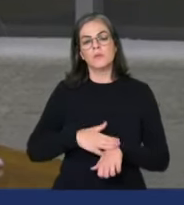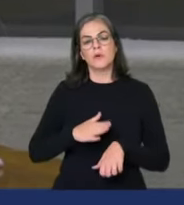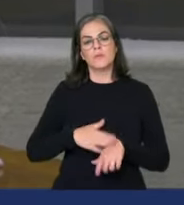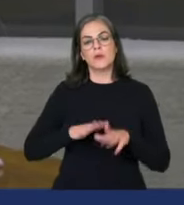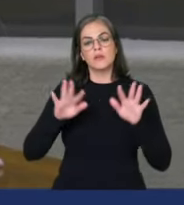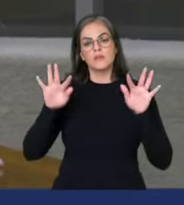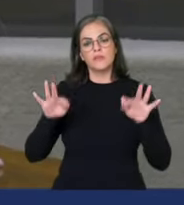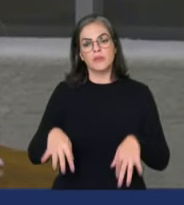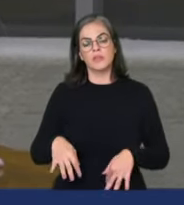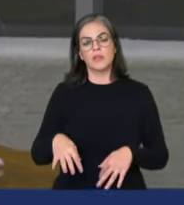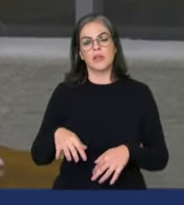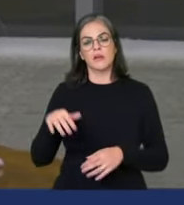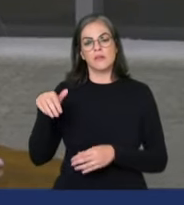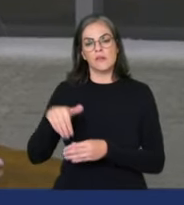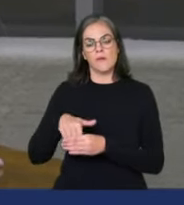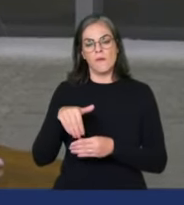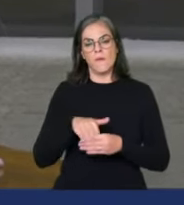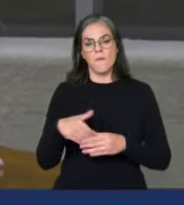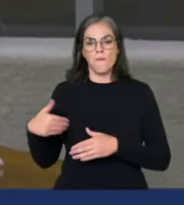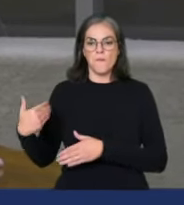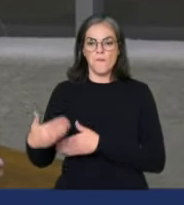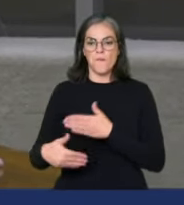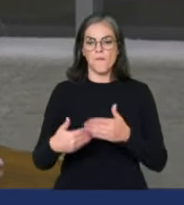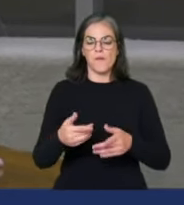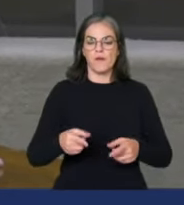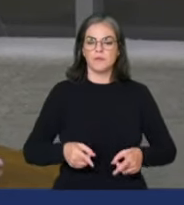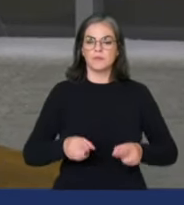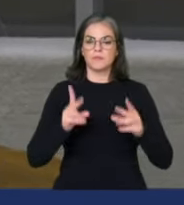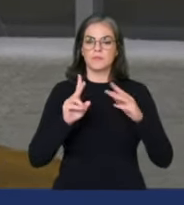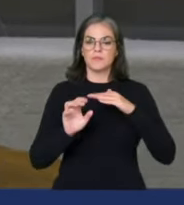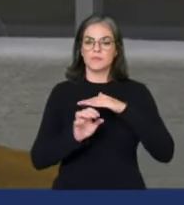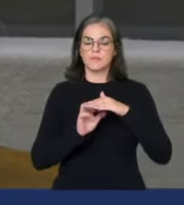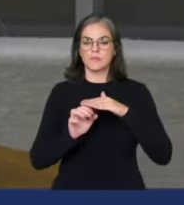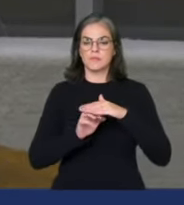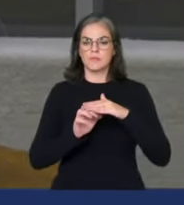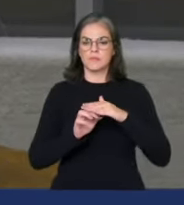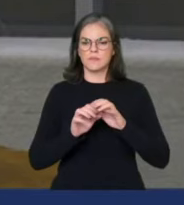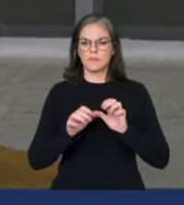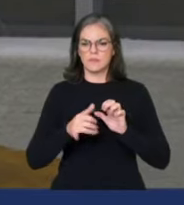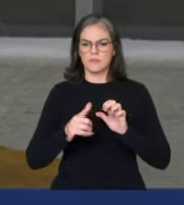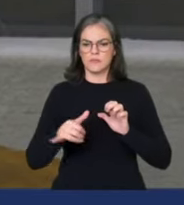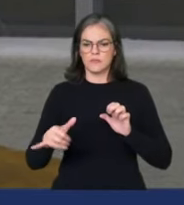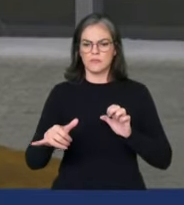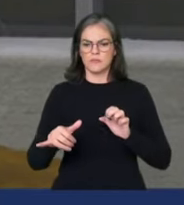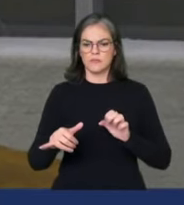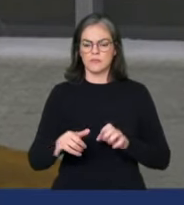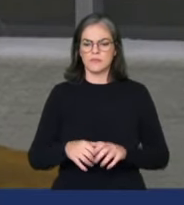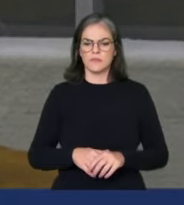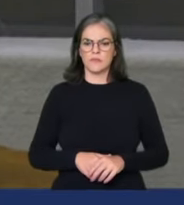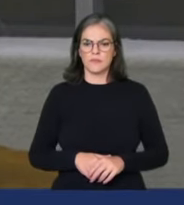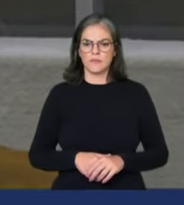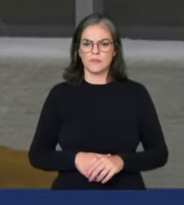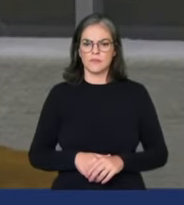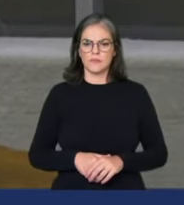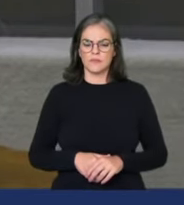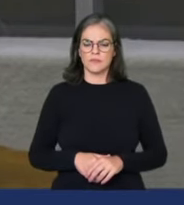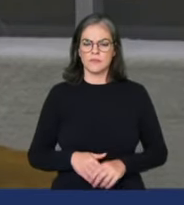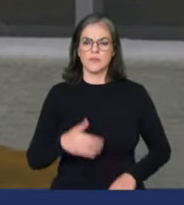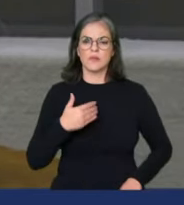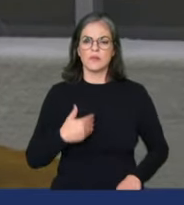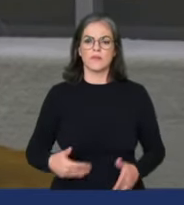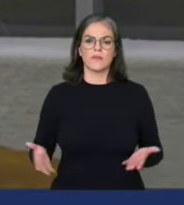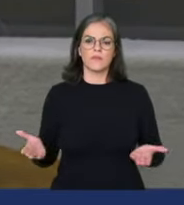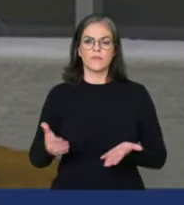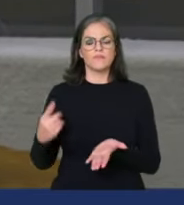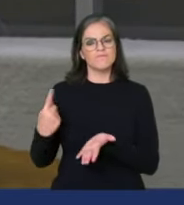votação do processo de privatização da Eletrobras. Há um agendamento por esse governo, da